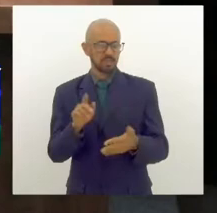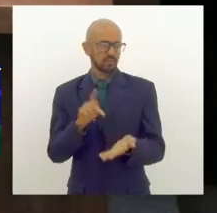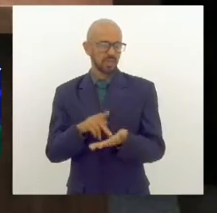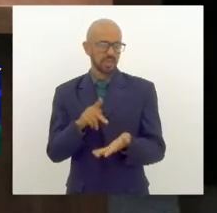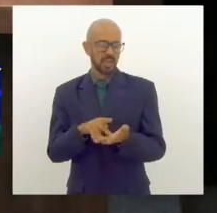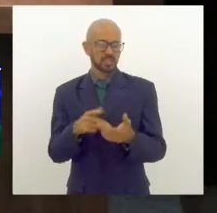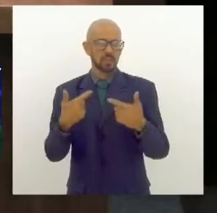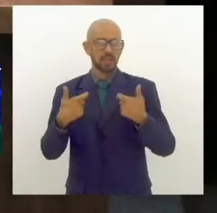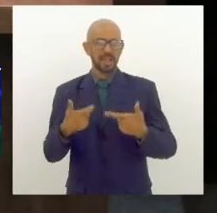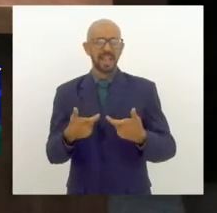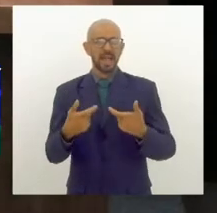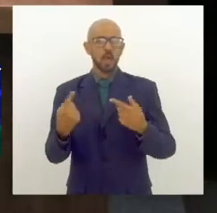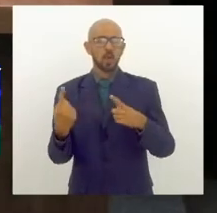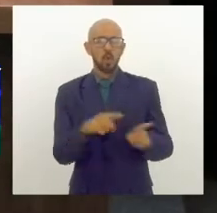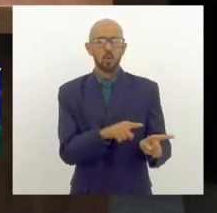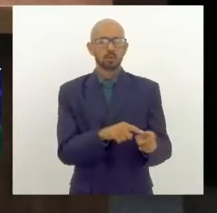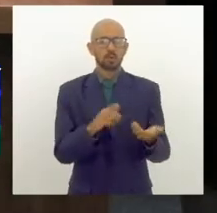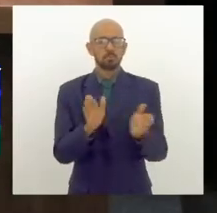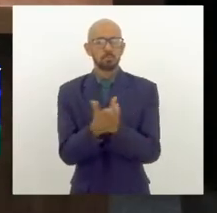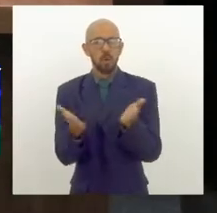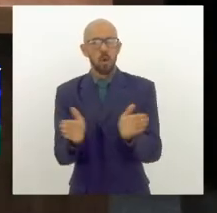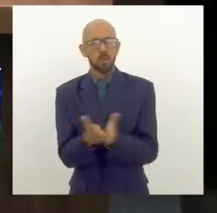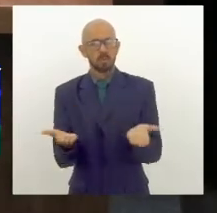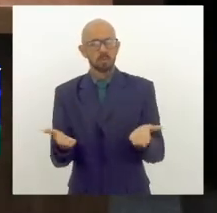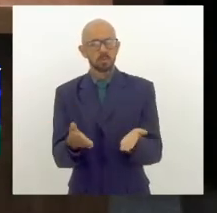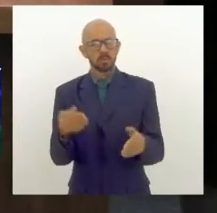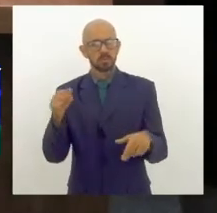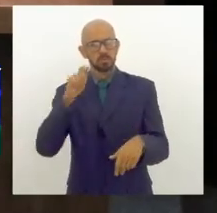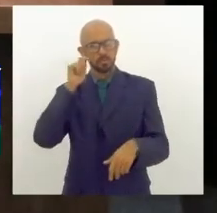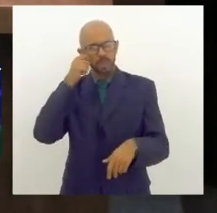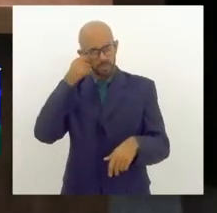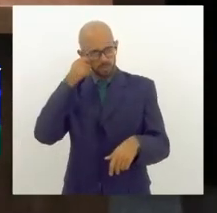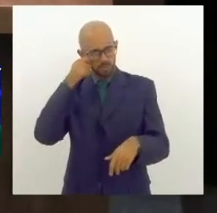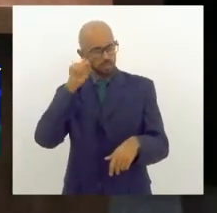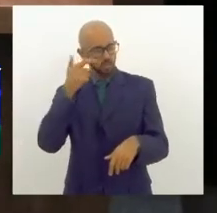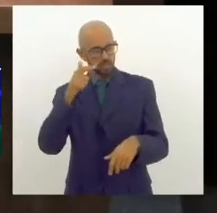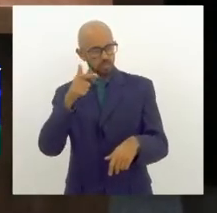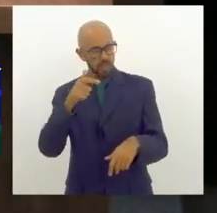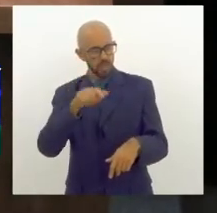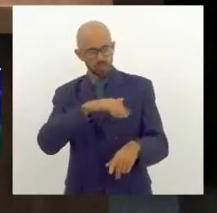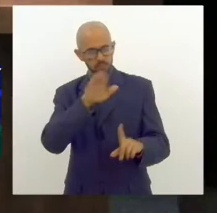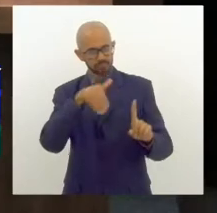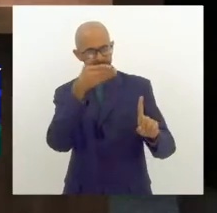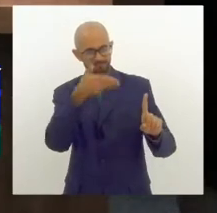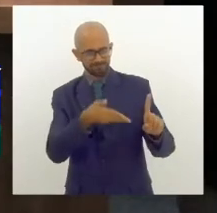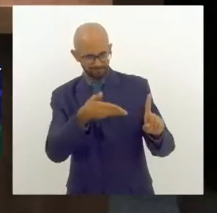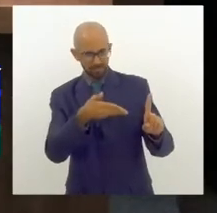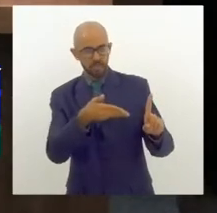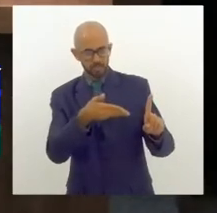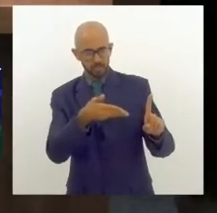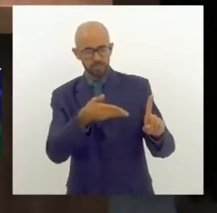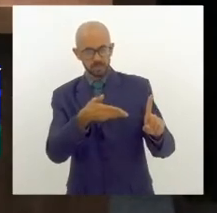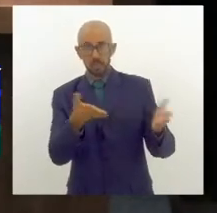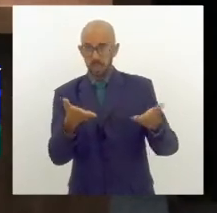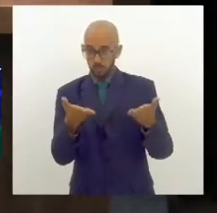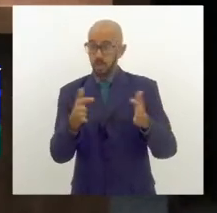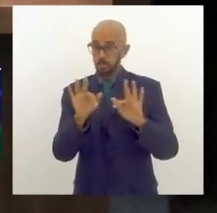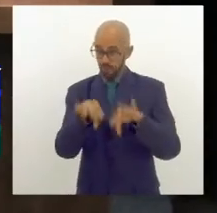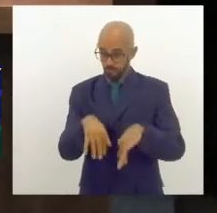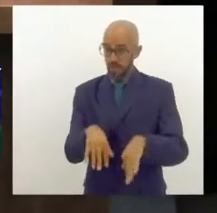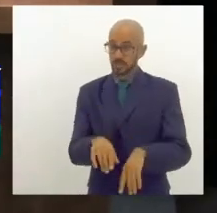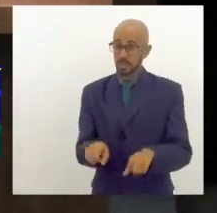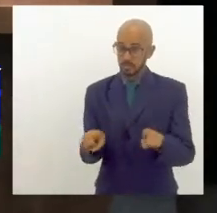pobres, contra os pretos que não tiveram oportunidade de serem reconhecidos. E aí, senhora presidenta, para finalizar minha